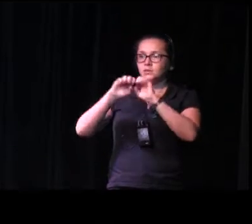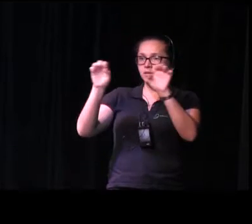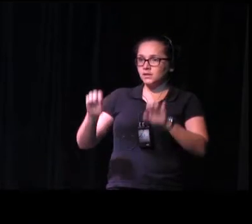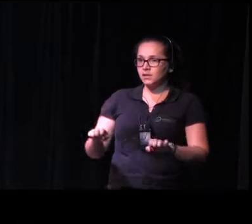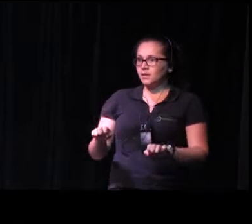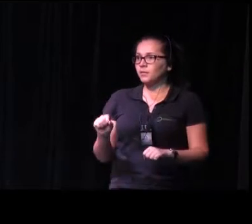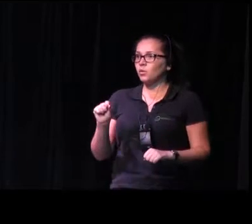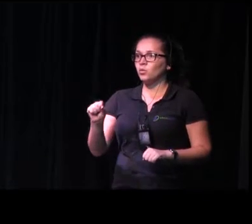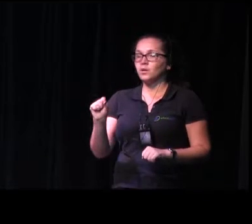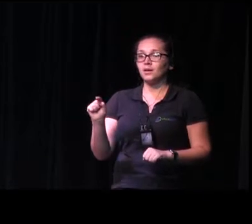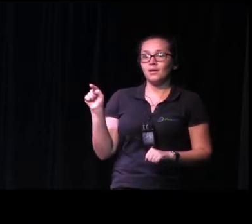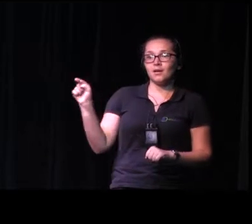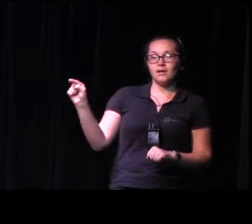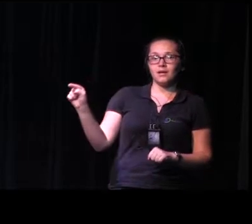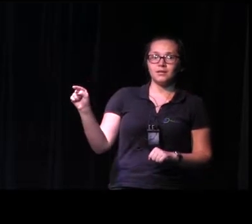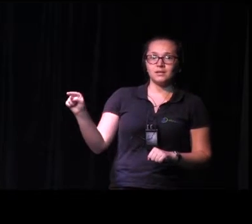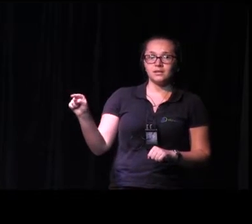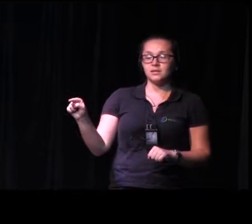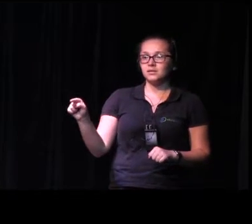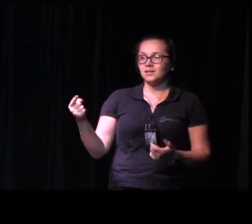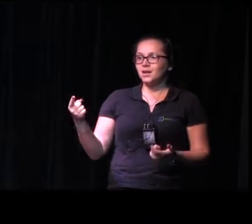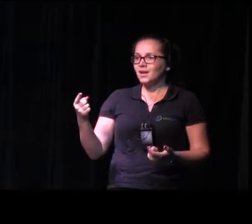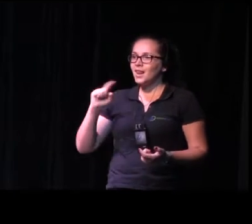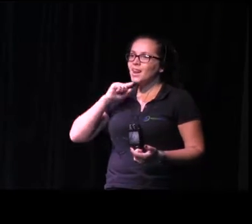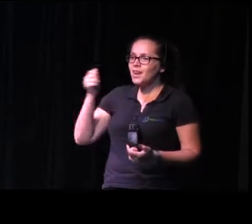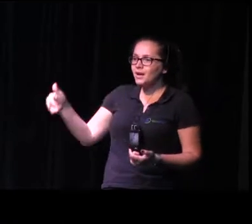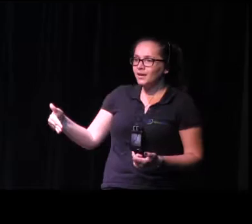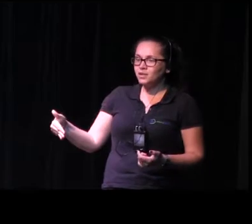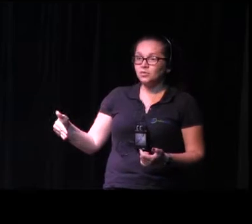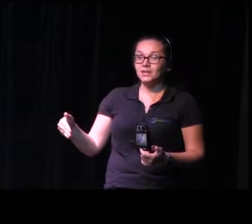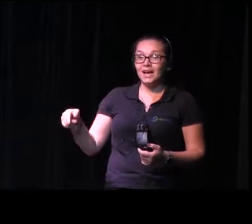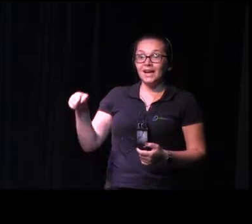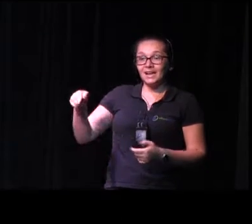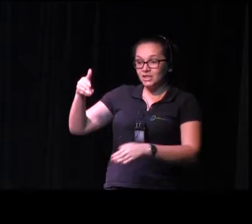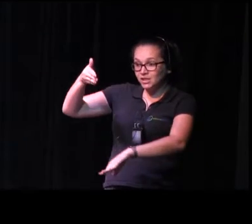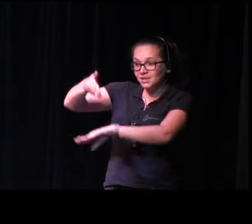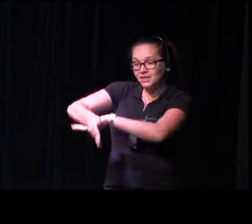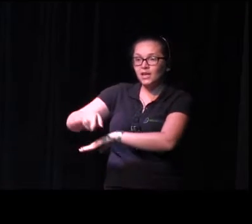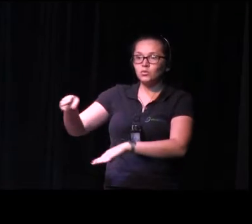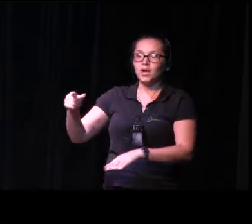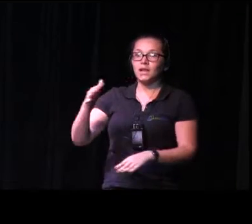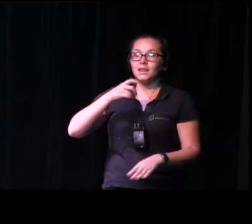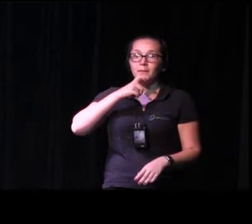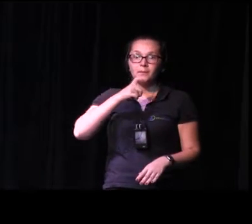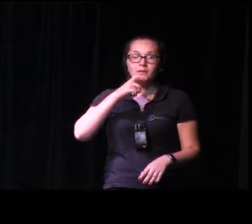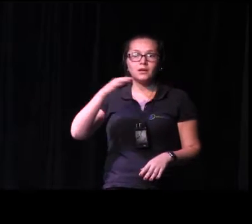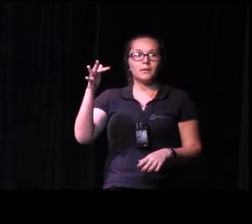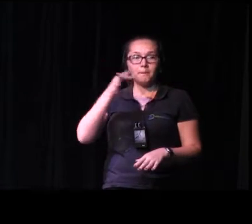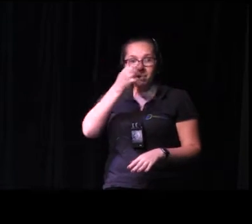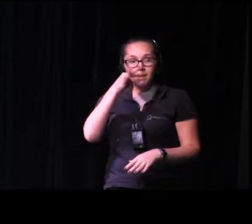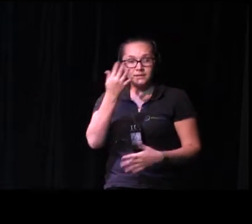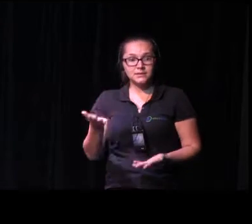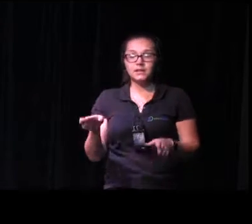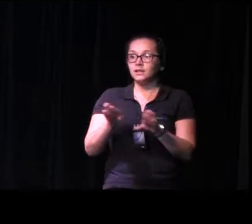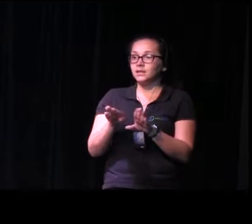de fizemos um sistema em que esse saco de lixo, que isso caísse diretamente nas plantas